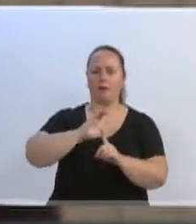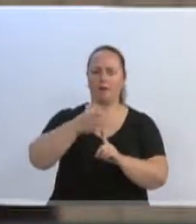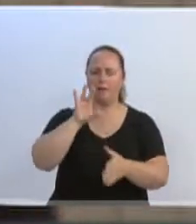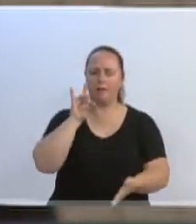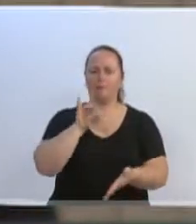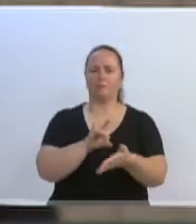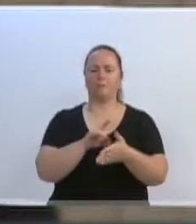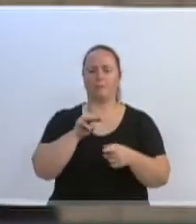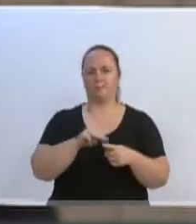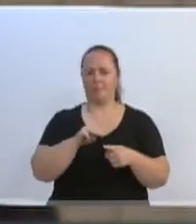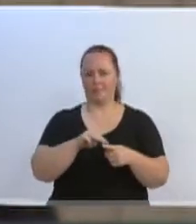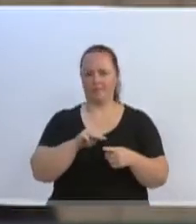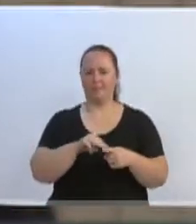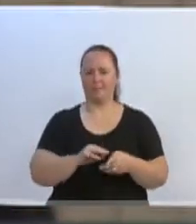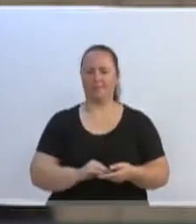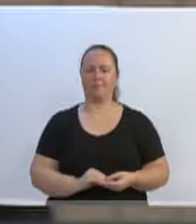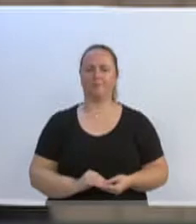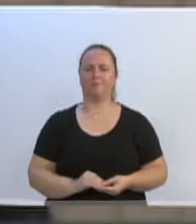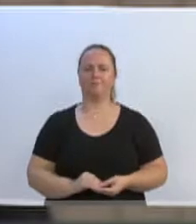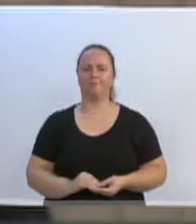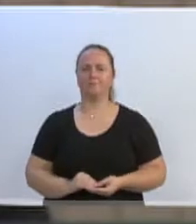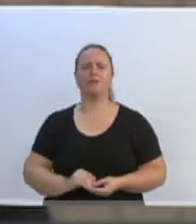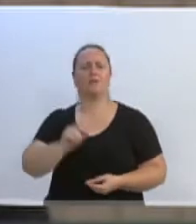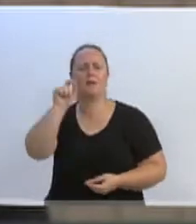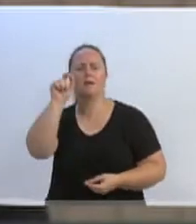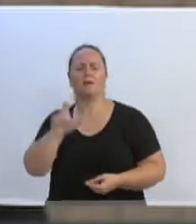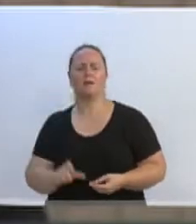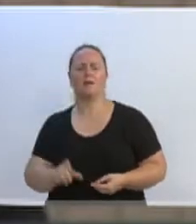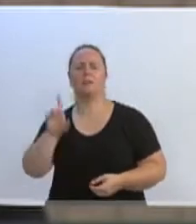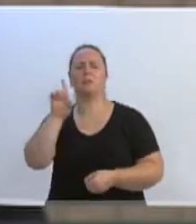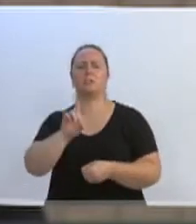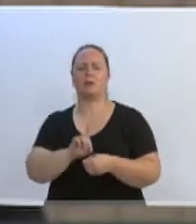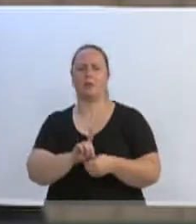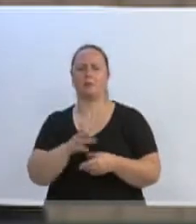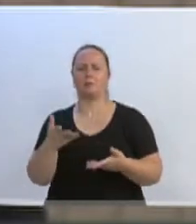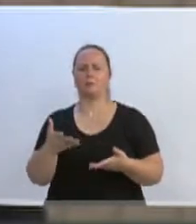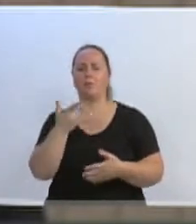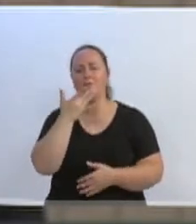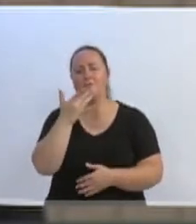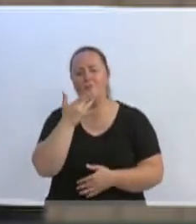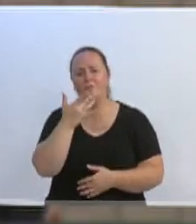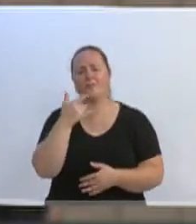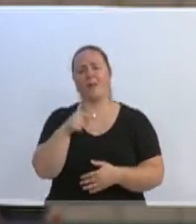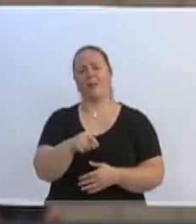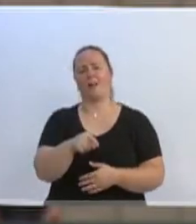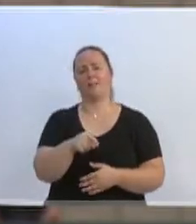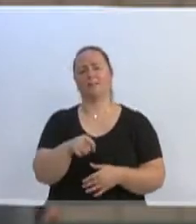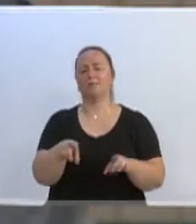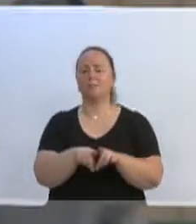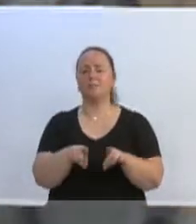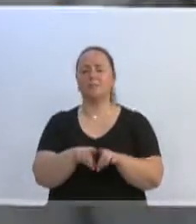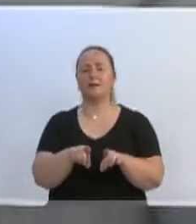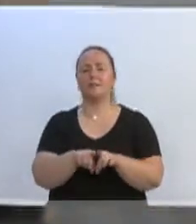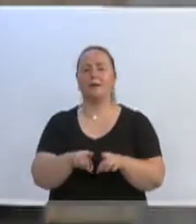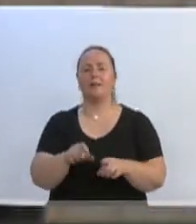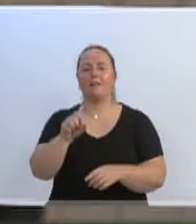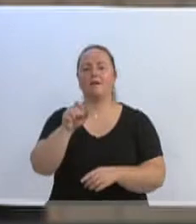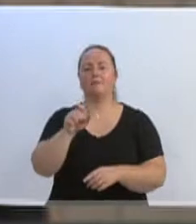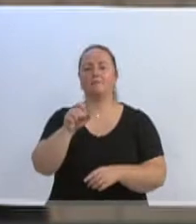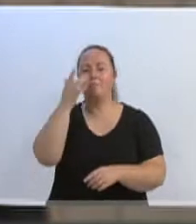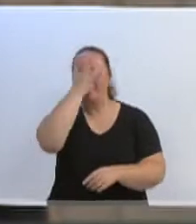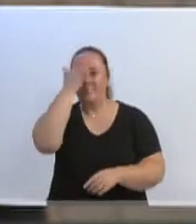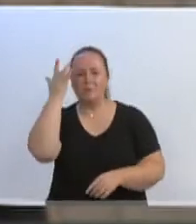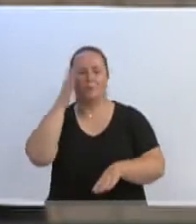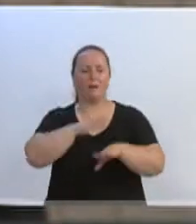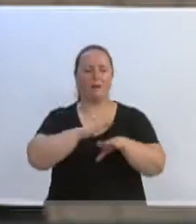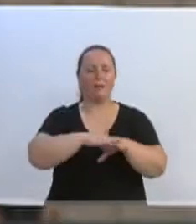município ele facilita quem tem direito a lei facilita o operador do direito facilita o próprio exercício administrativo do executivo